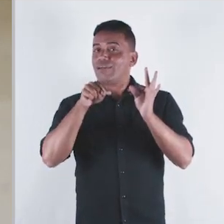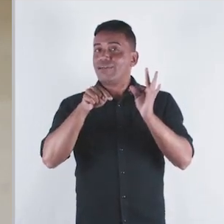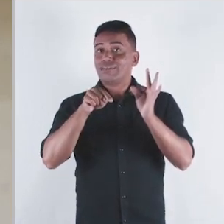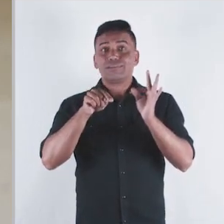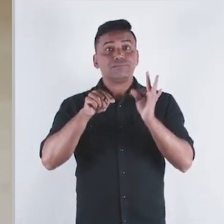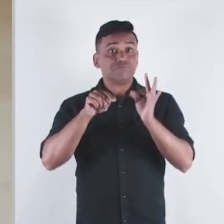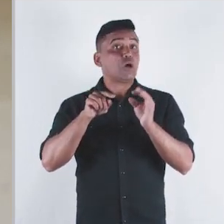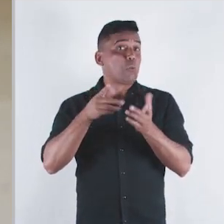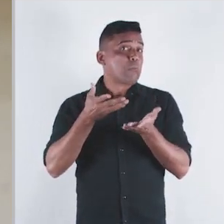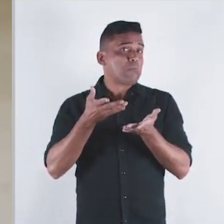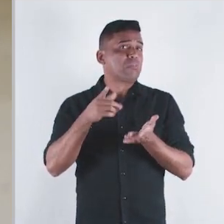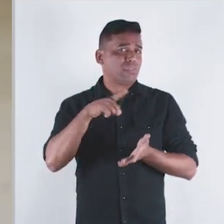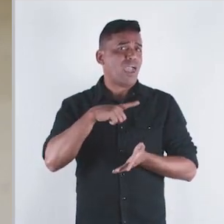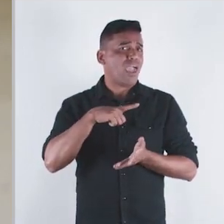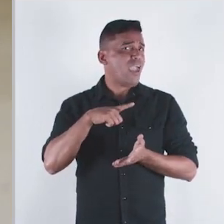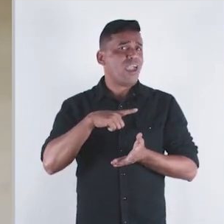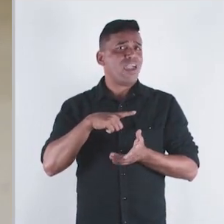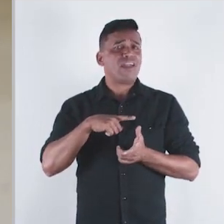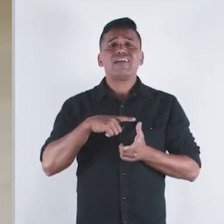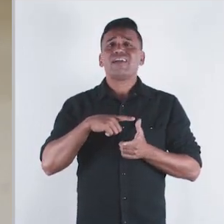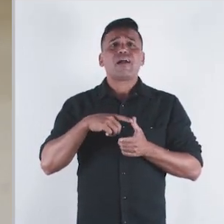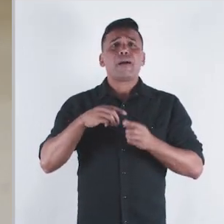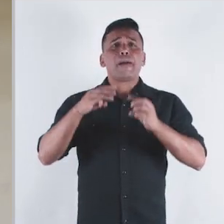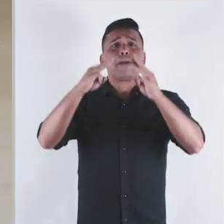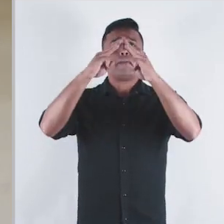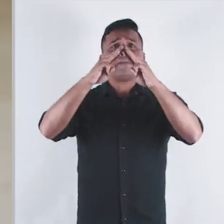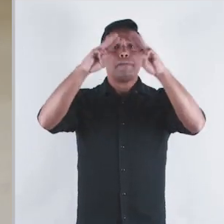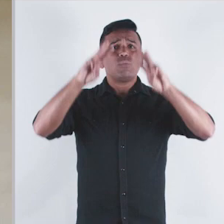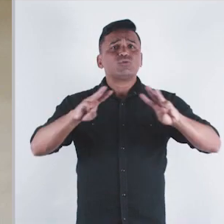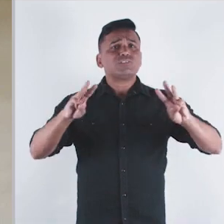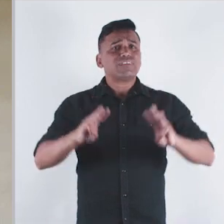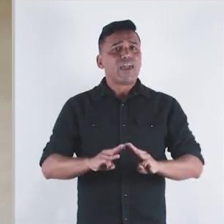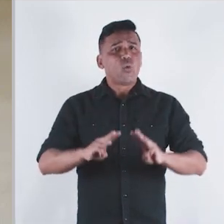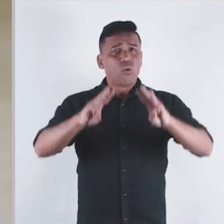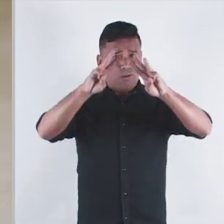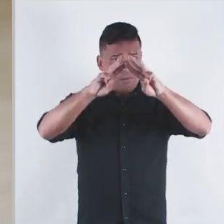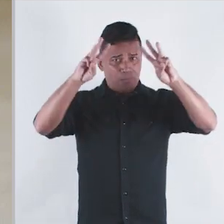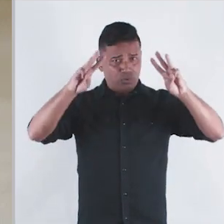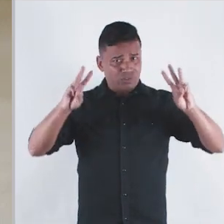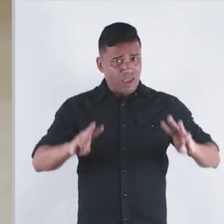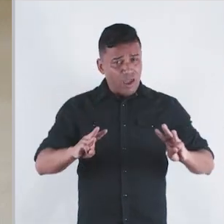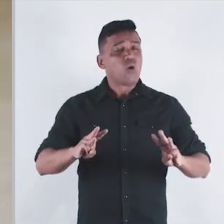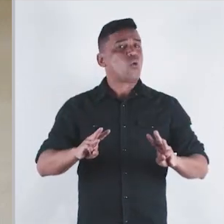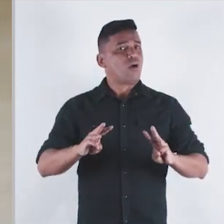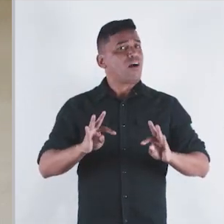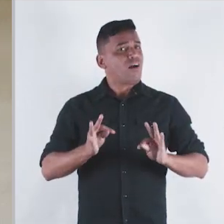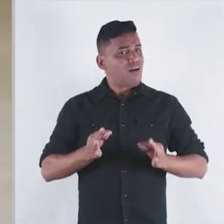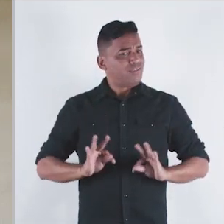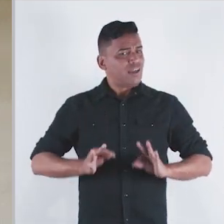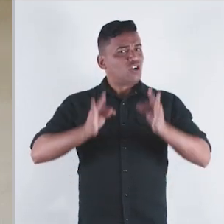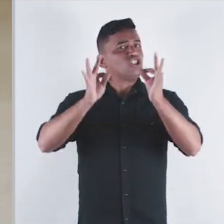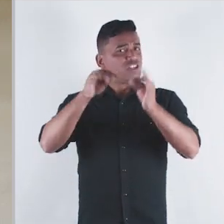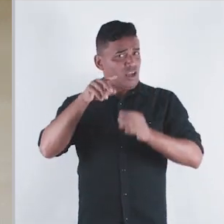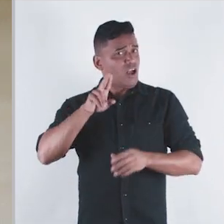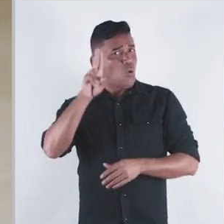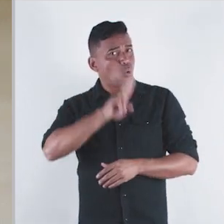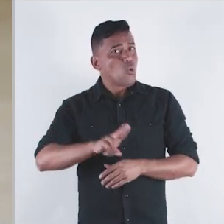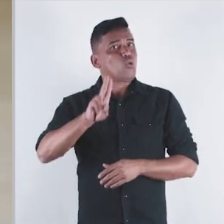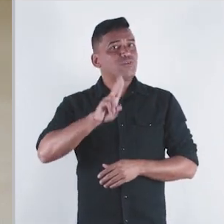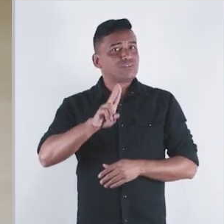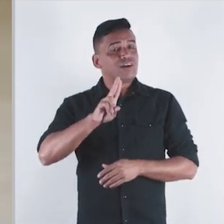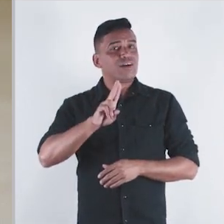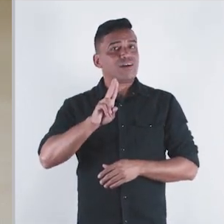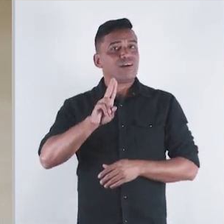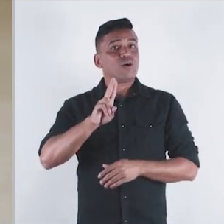assim, nos grandes museus que trabalham com obras tecnológicas, por exemplo, né? Que é o processo